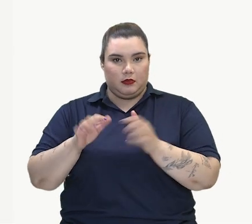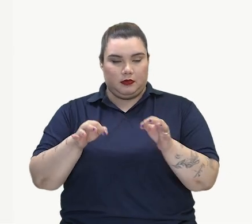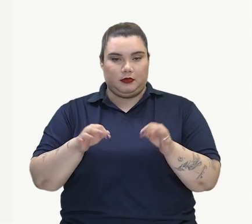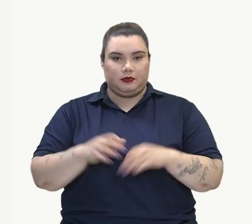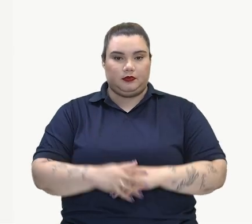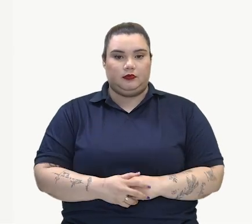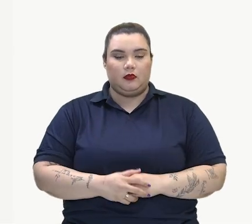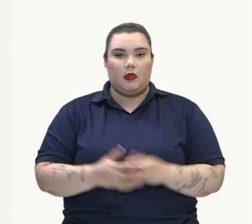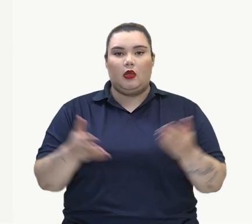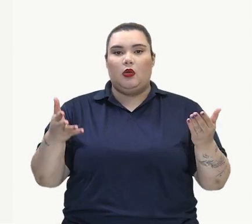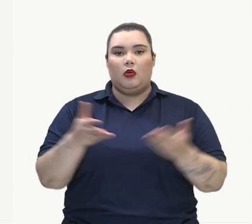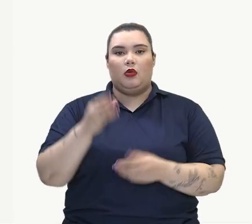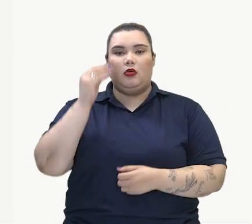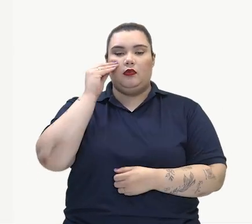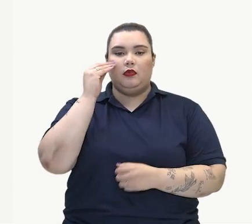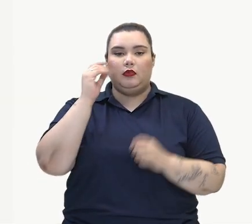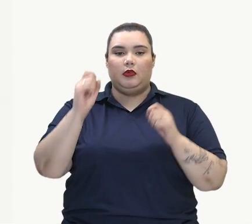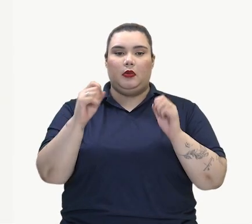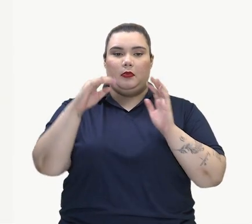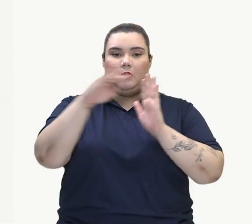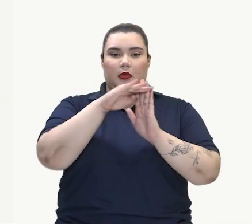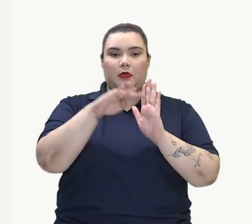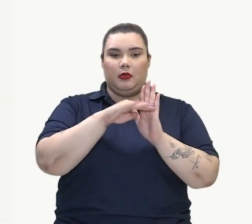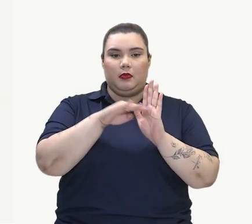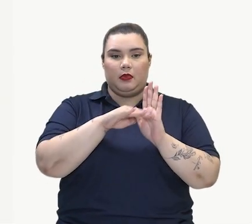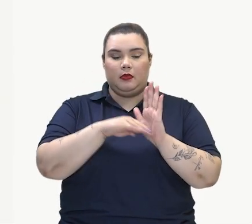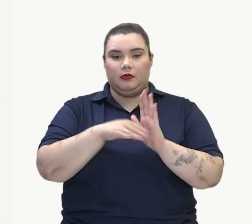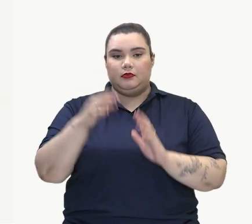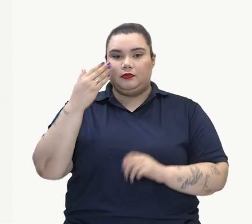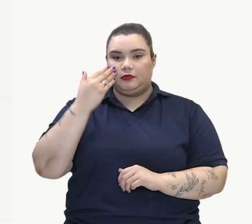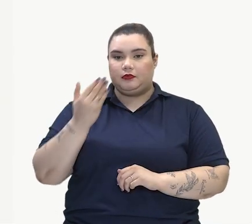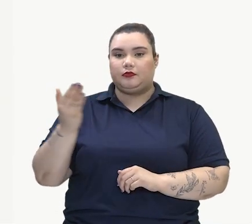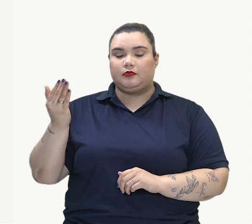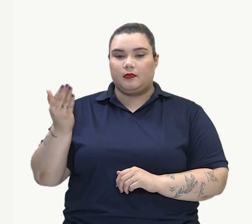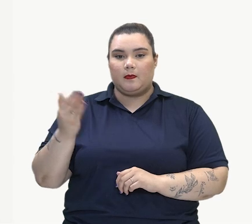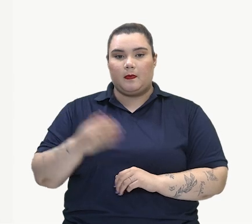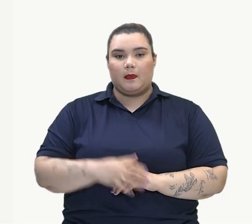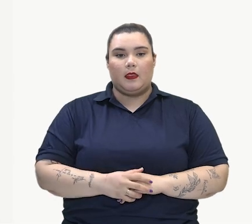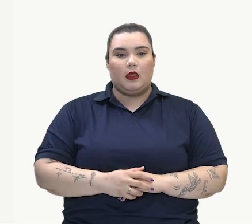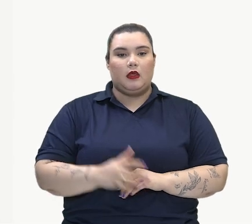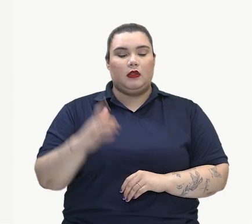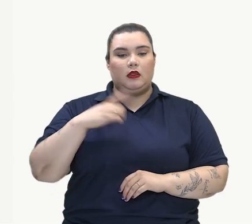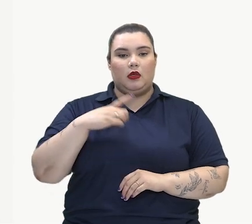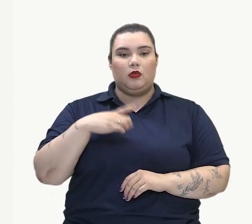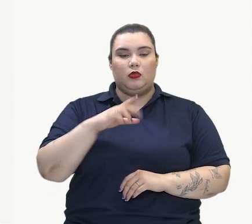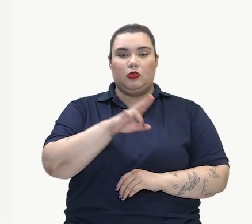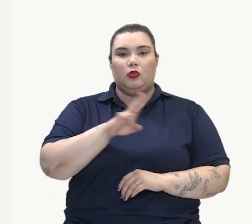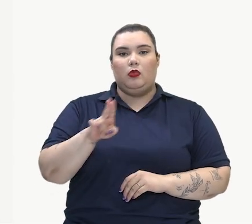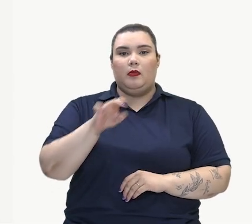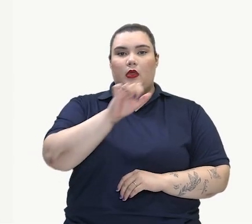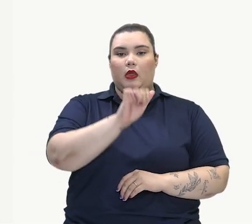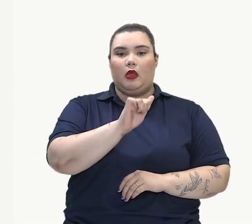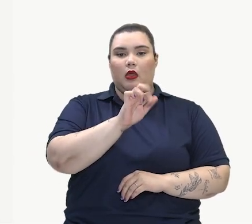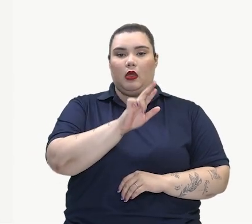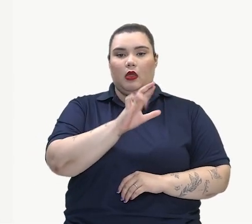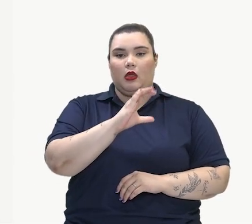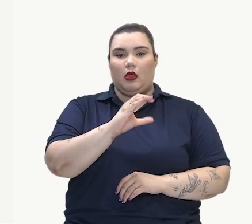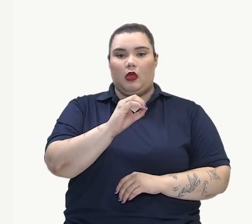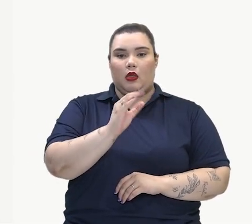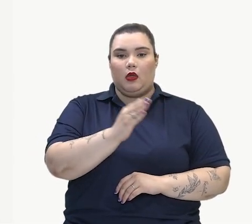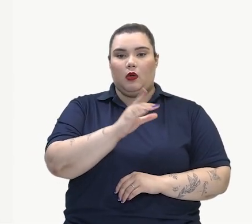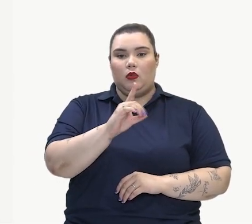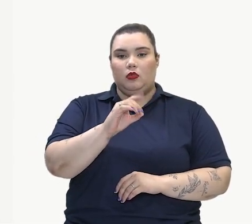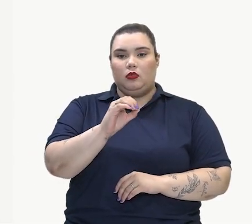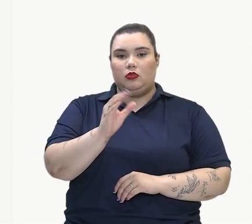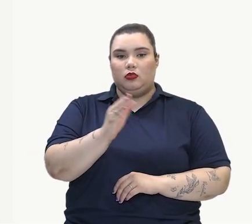gente verifica agora esses padrões de desmatamento. Como eu falei para vocês, existe o chamado arco do desmatamento, que é